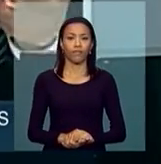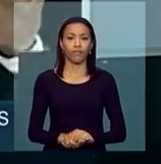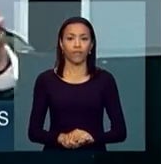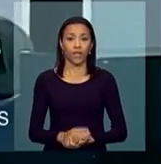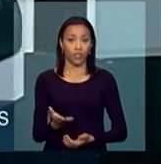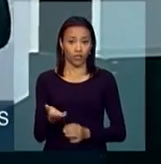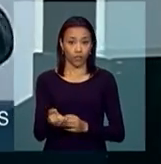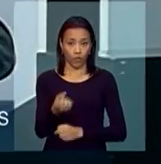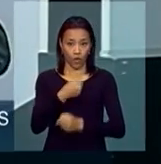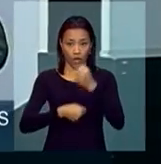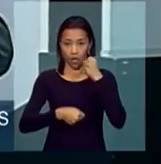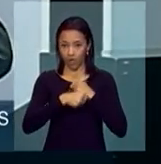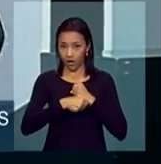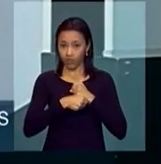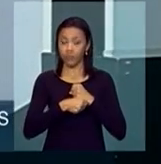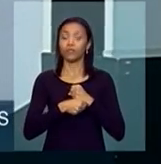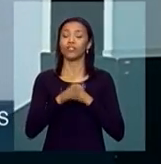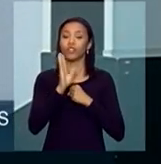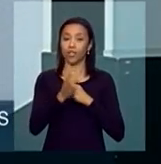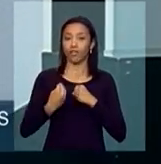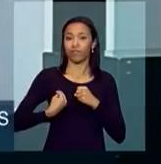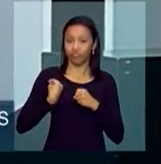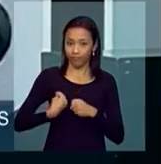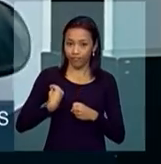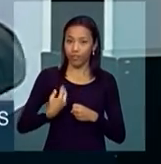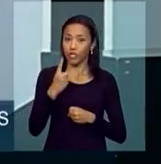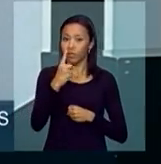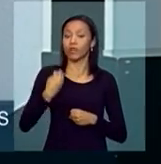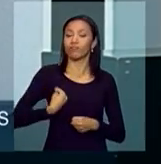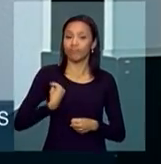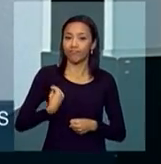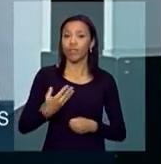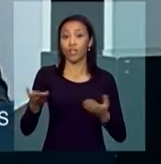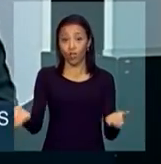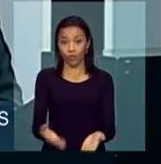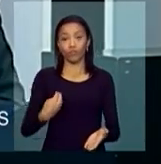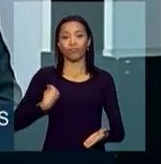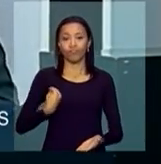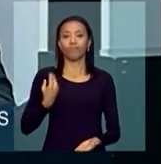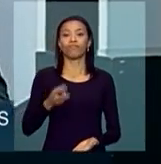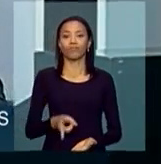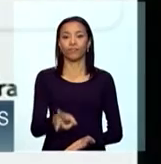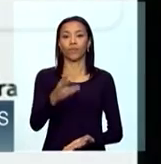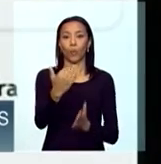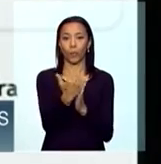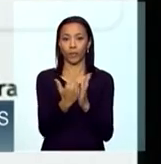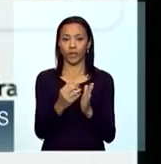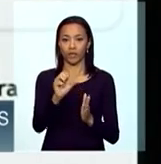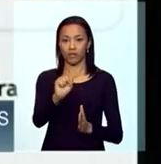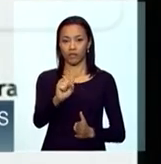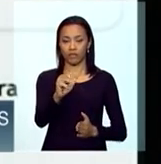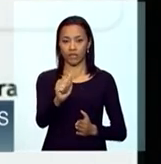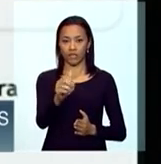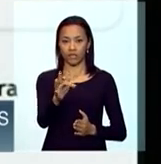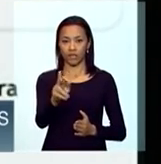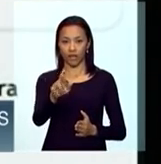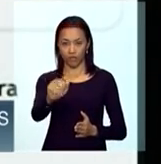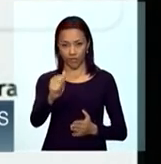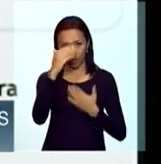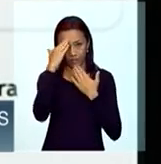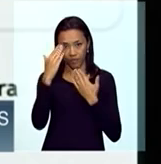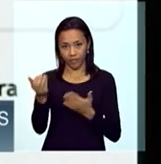incomparável. O ano passado, dia 1º estava funcionando, esse ano, dia 1º está funcionando o Plano Safra. Vai. E o Dezena, obrigado aí pelo